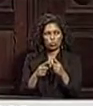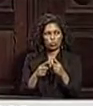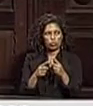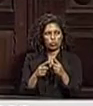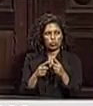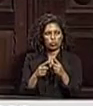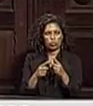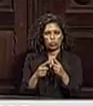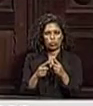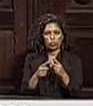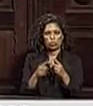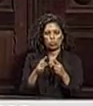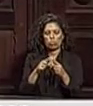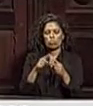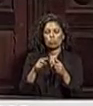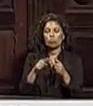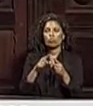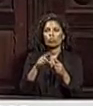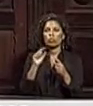Dois tipos de isenção.